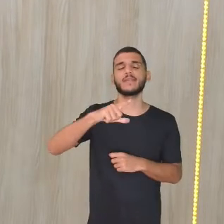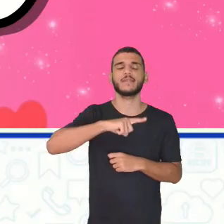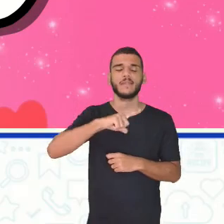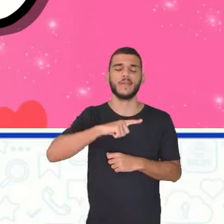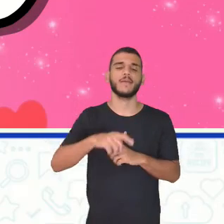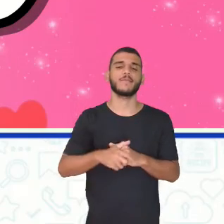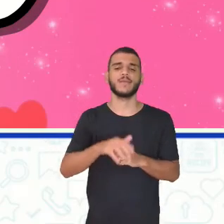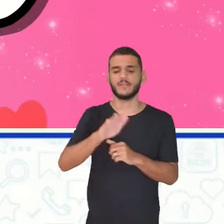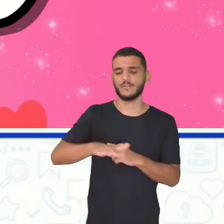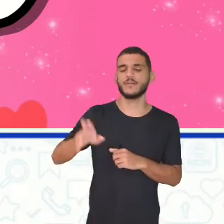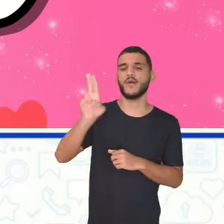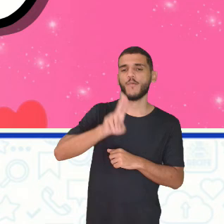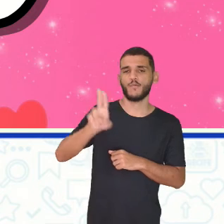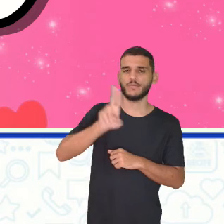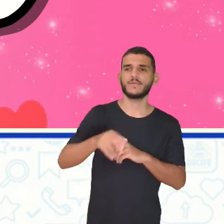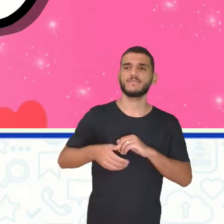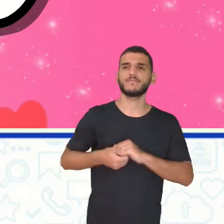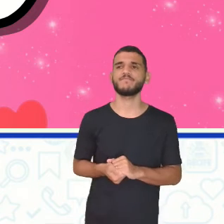Então, outra